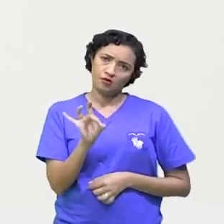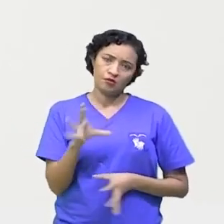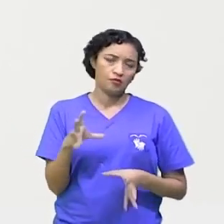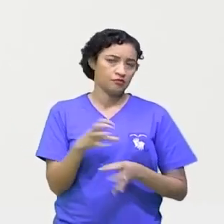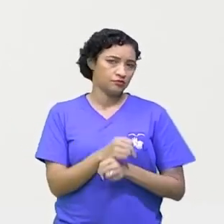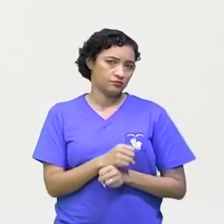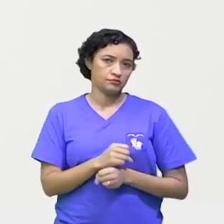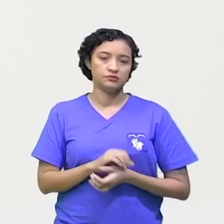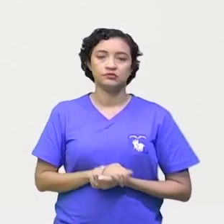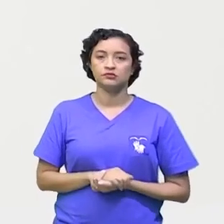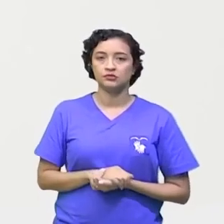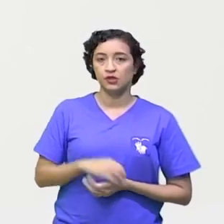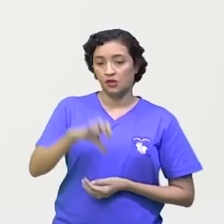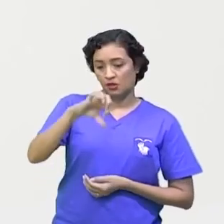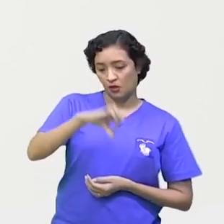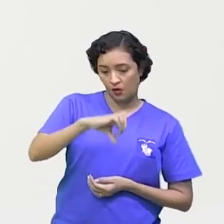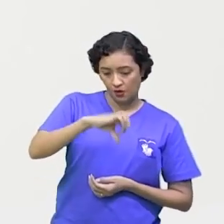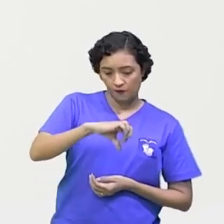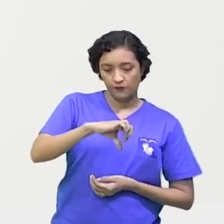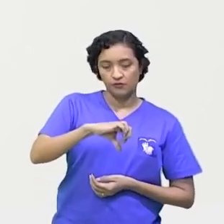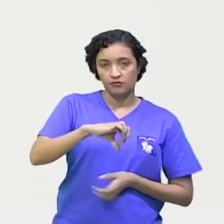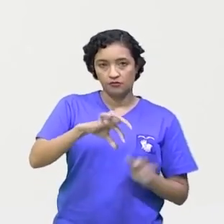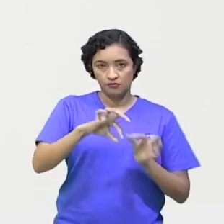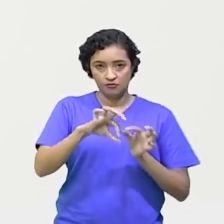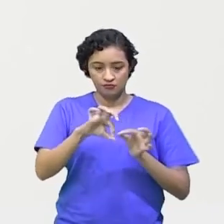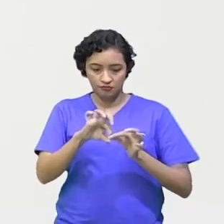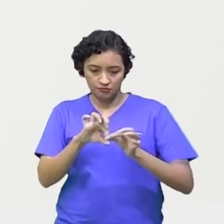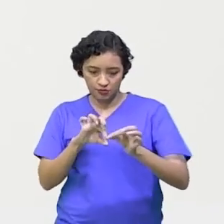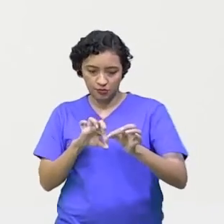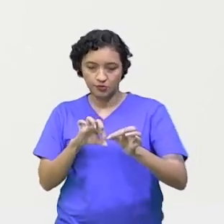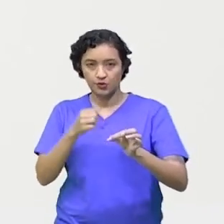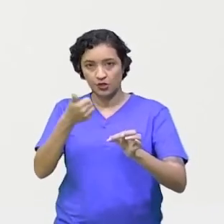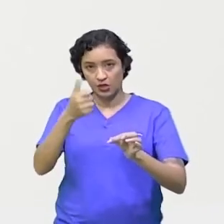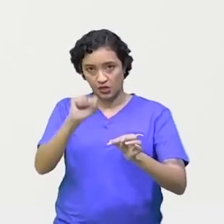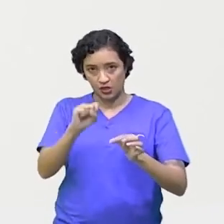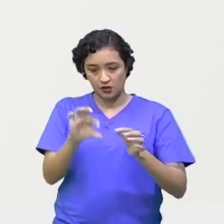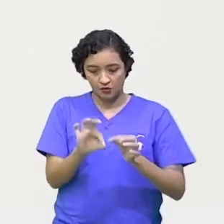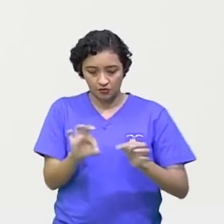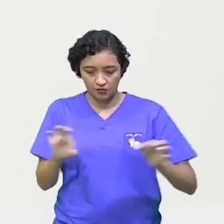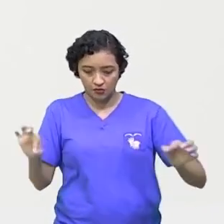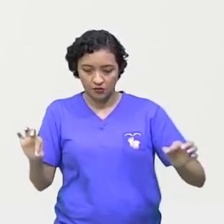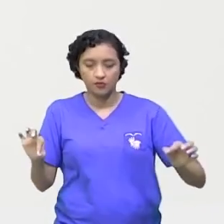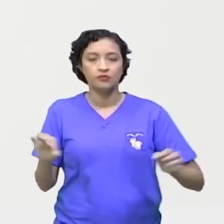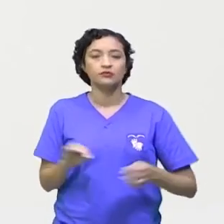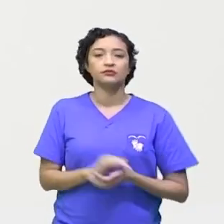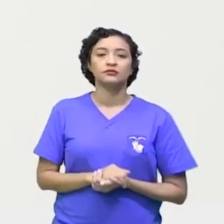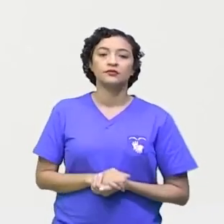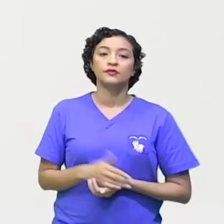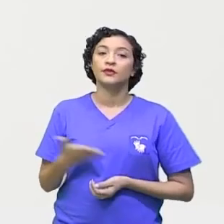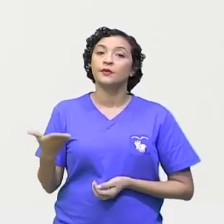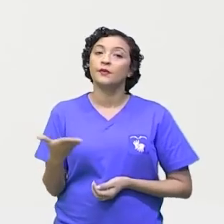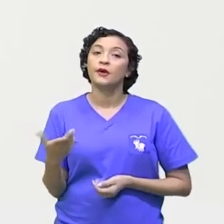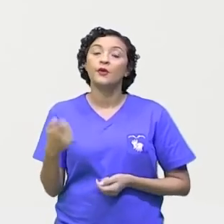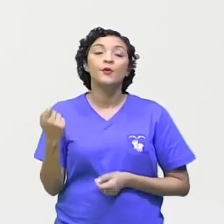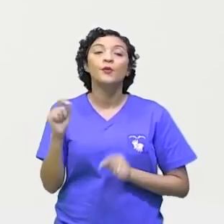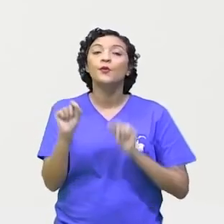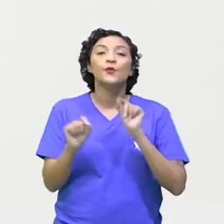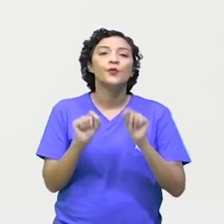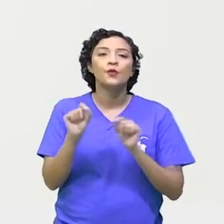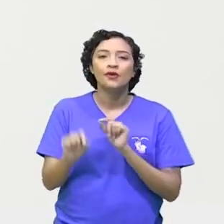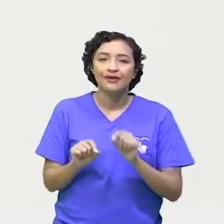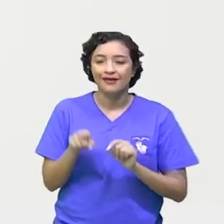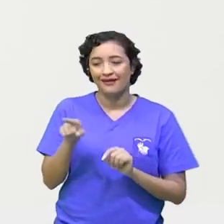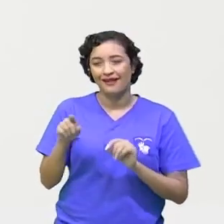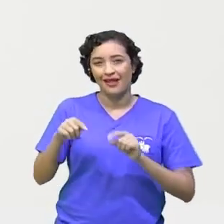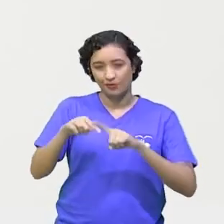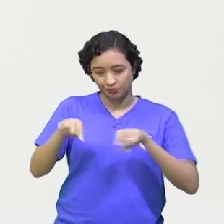e 18, que é o quê? Comprimento e largura. Muito bem. Então, a quadra se trata o quê? De um retângulo, não é